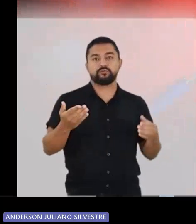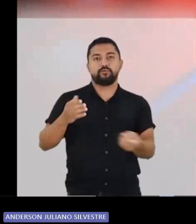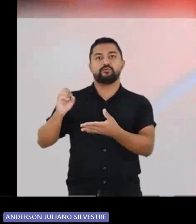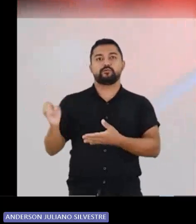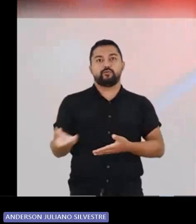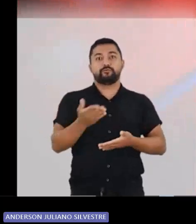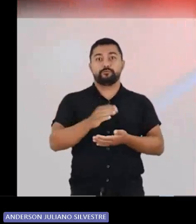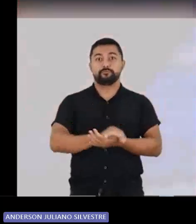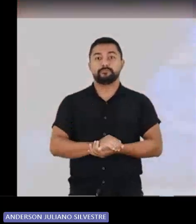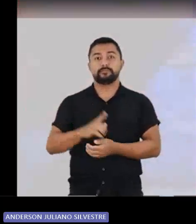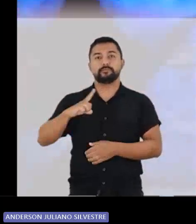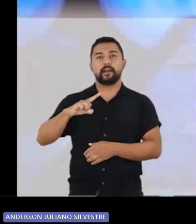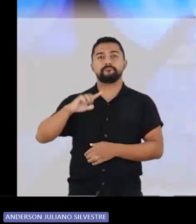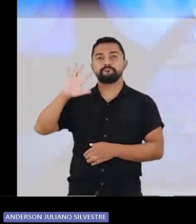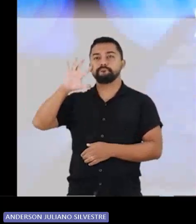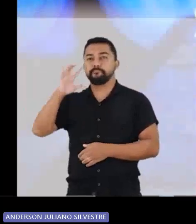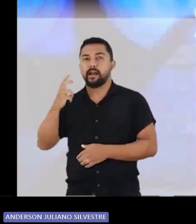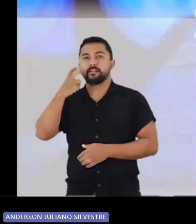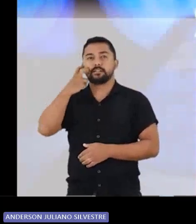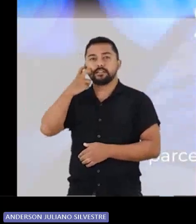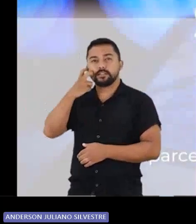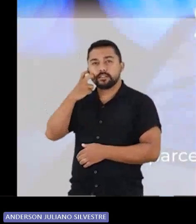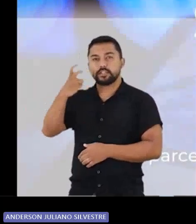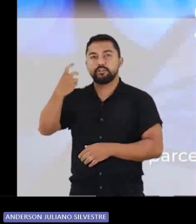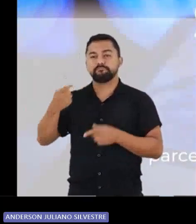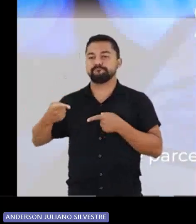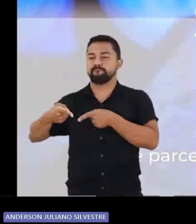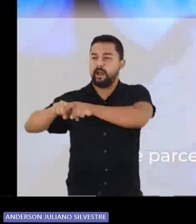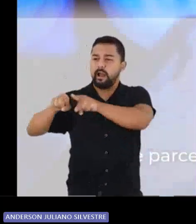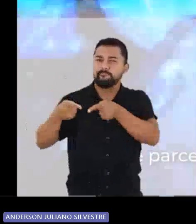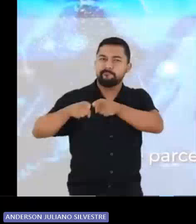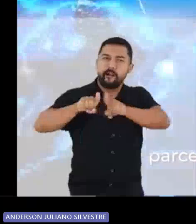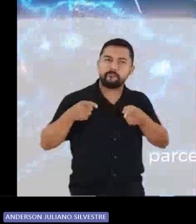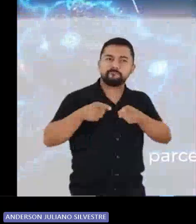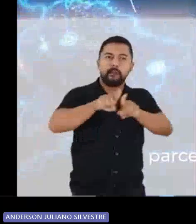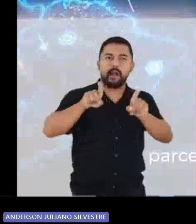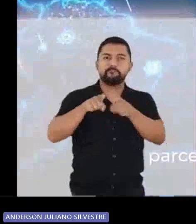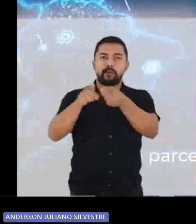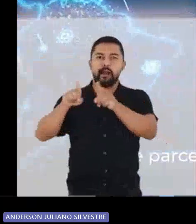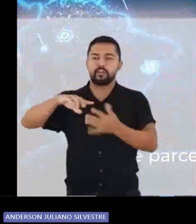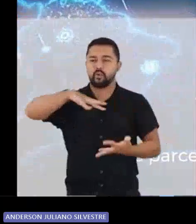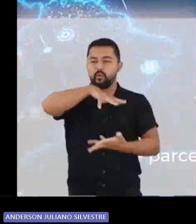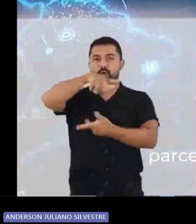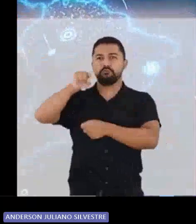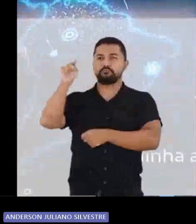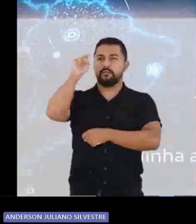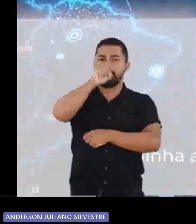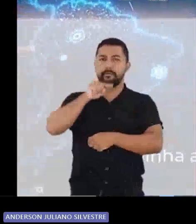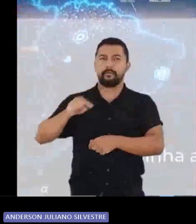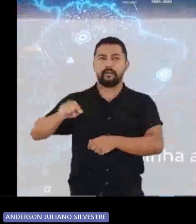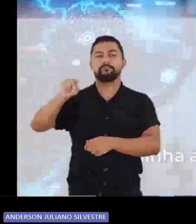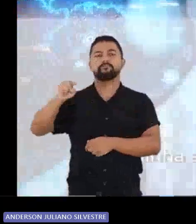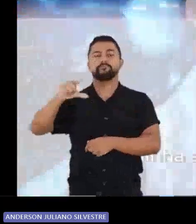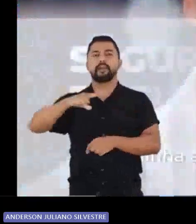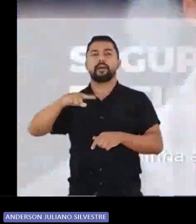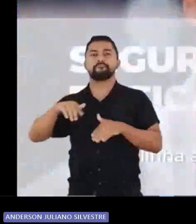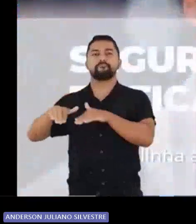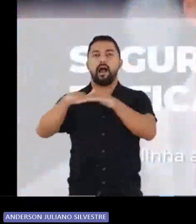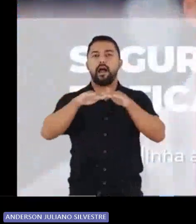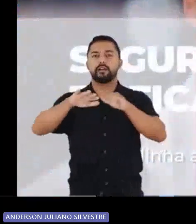para você. Com soluções inteligentes e parcerias com fornecedores de todo o mundo, alinha